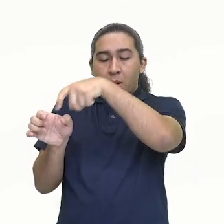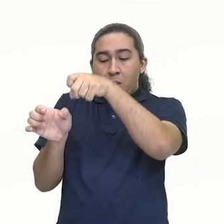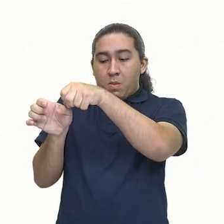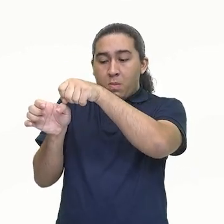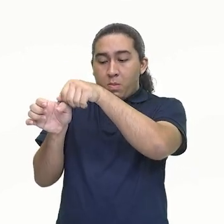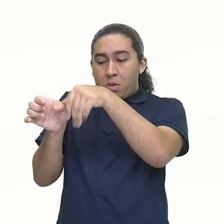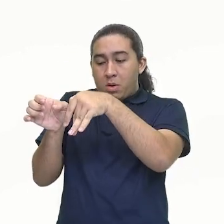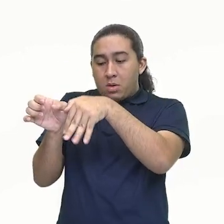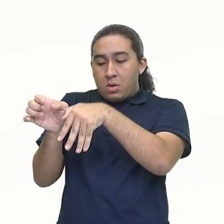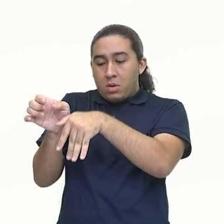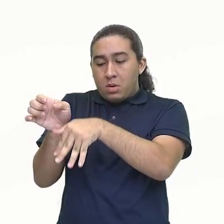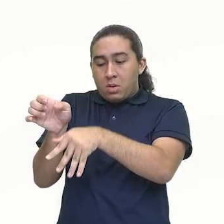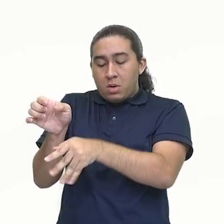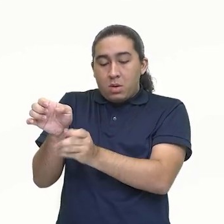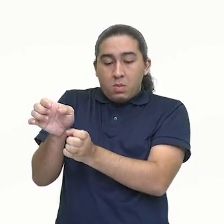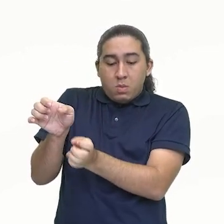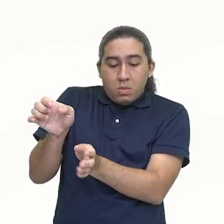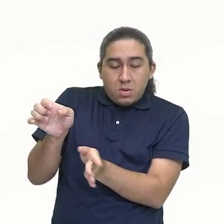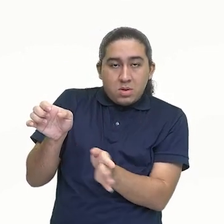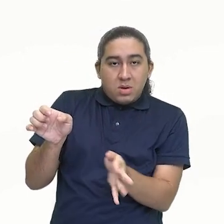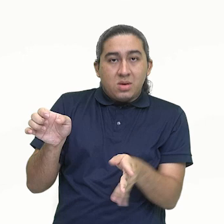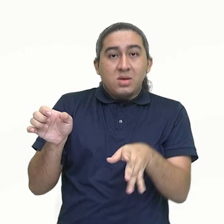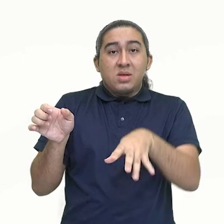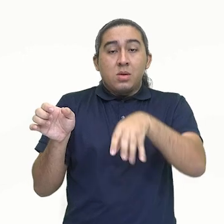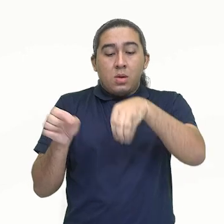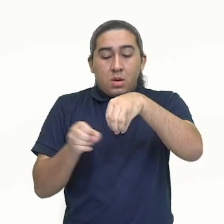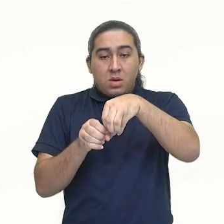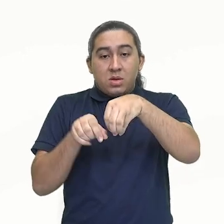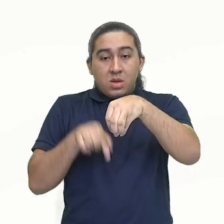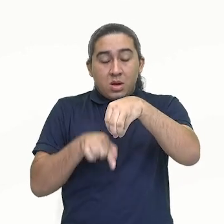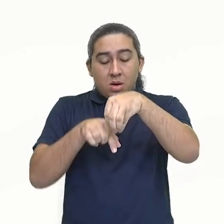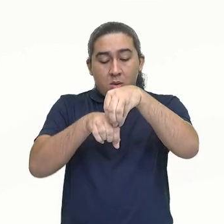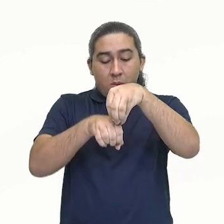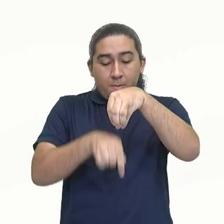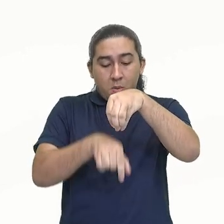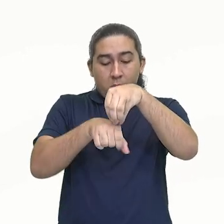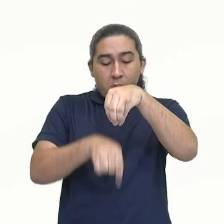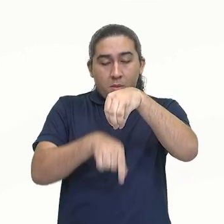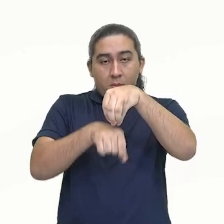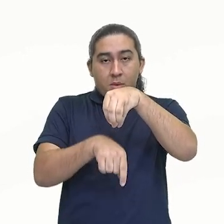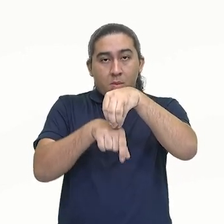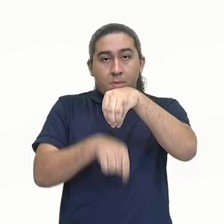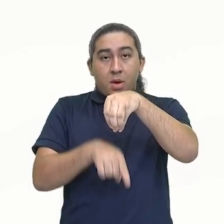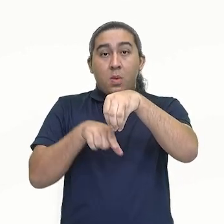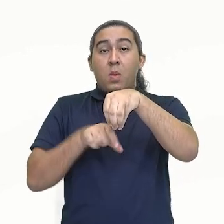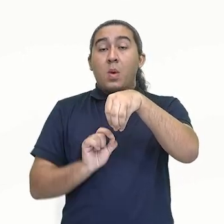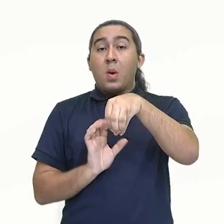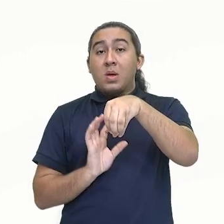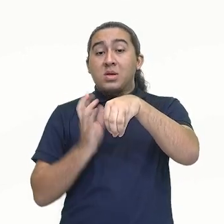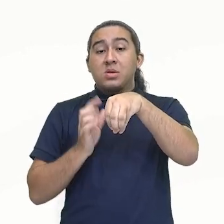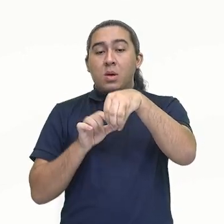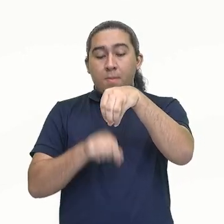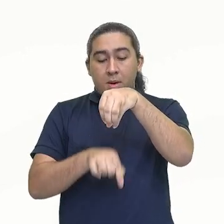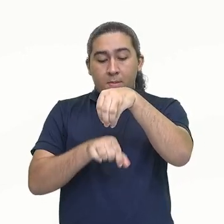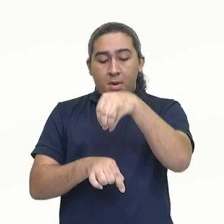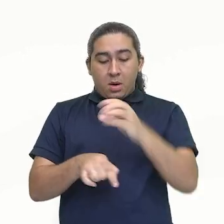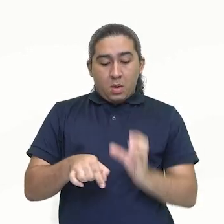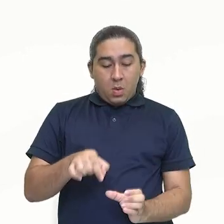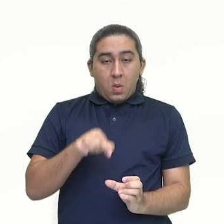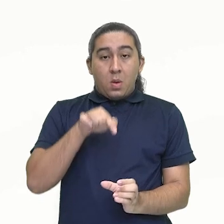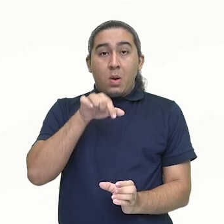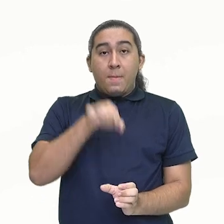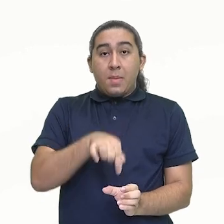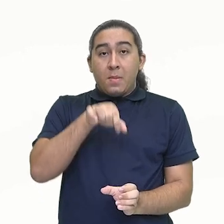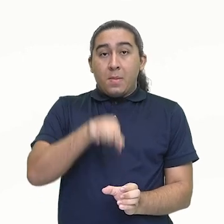perdidas dentre o meio aquoso, formando em si, né, onde pingava aqui nesse